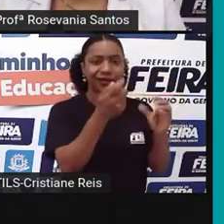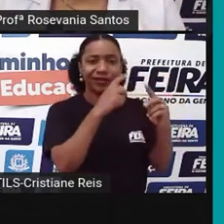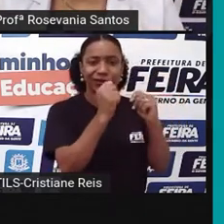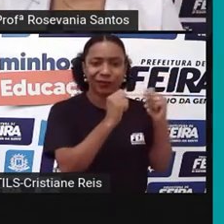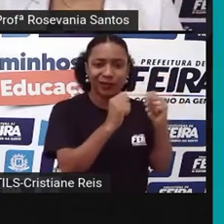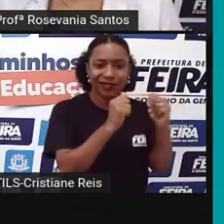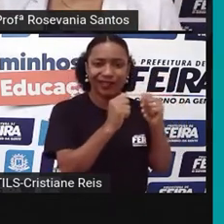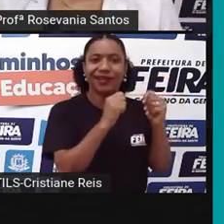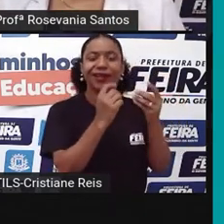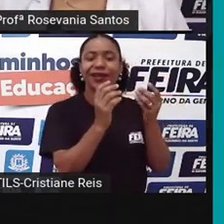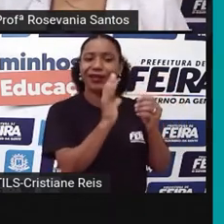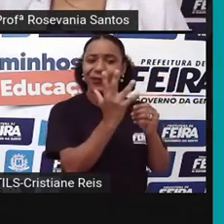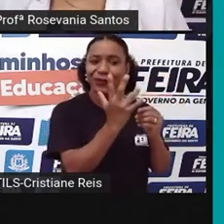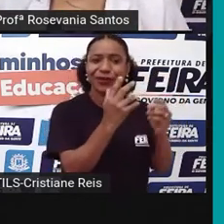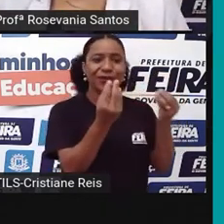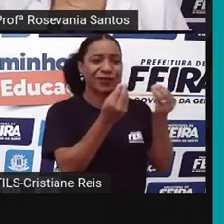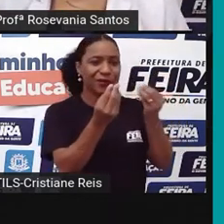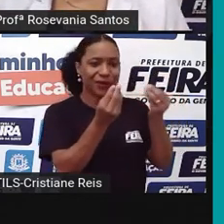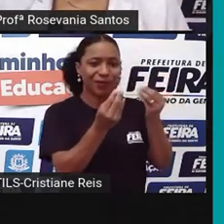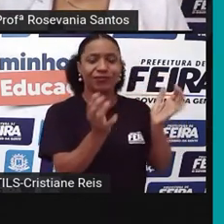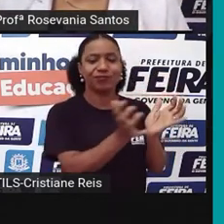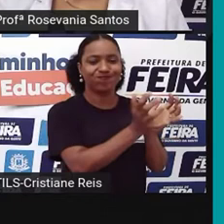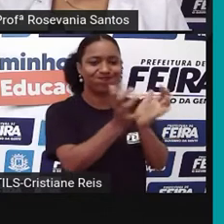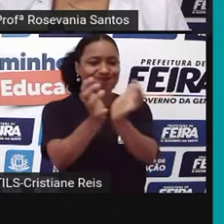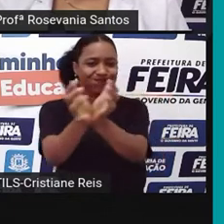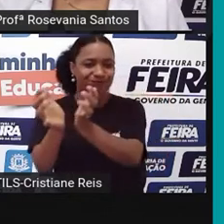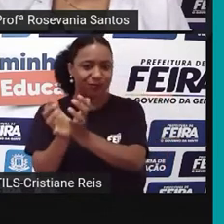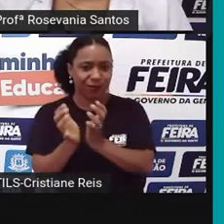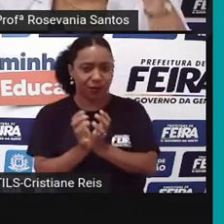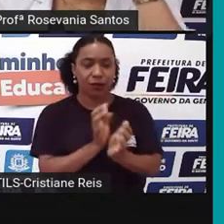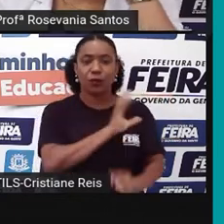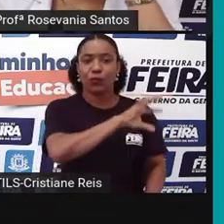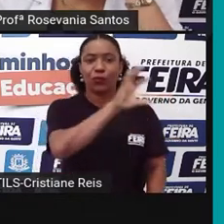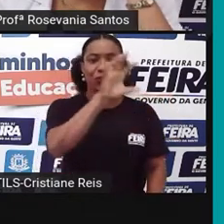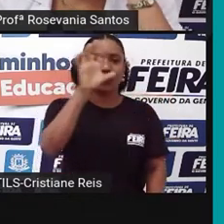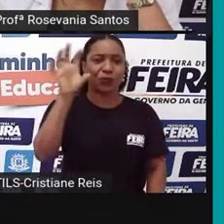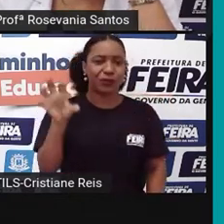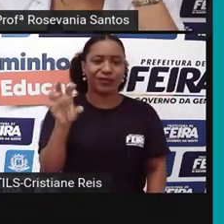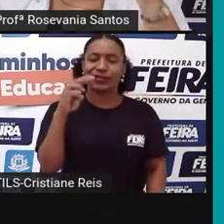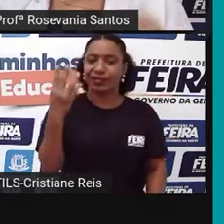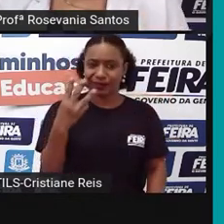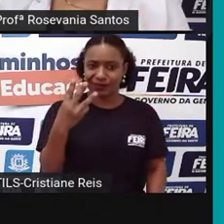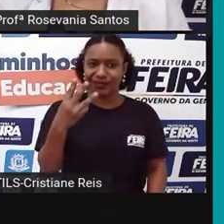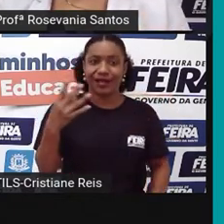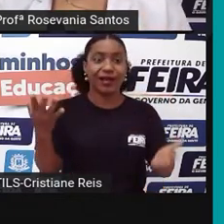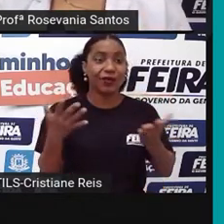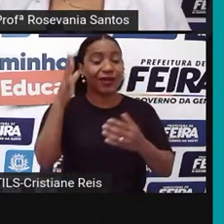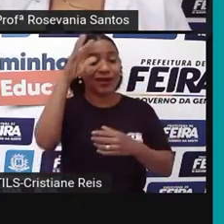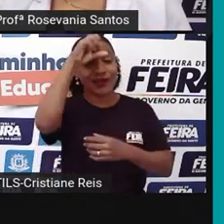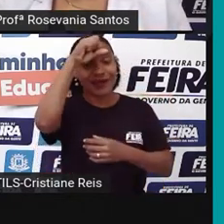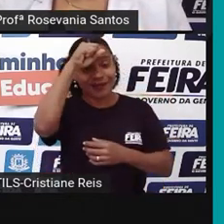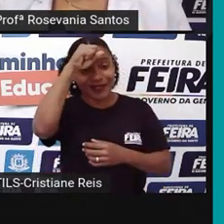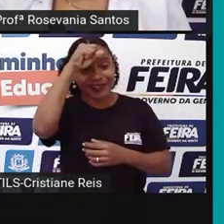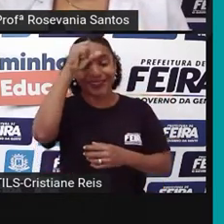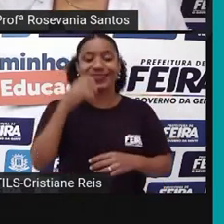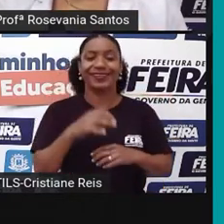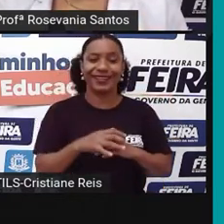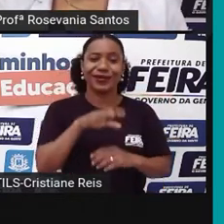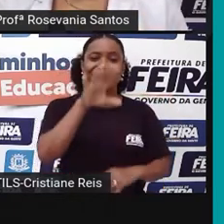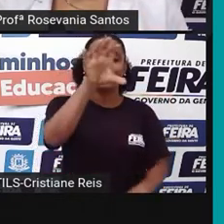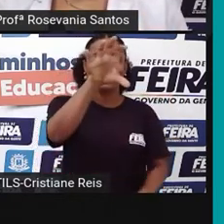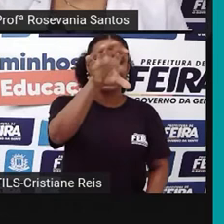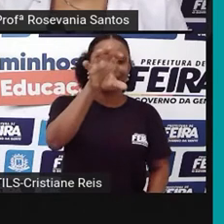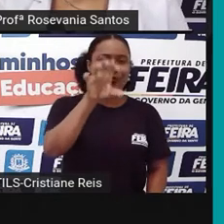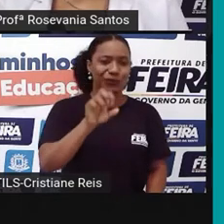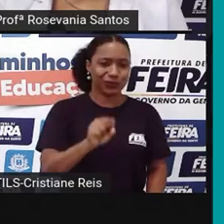três regiões. Então, a gente vai estar trabalhando agora a região Centro-Sul. O que que a gente, mais uma vez, vou